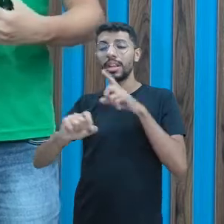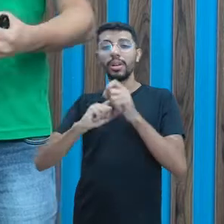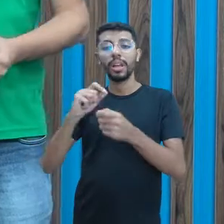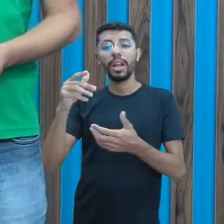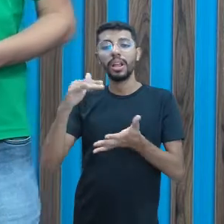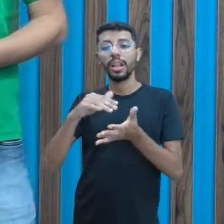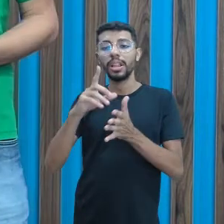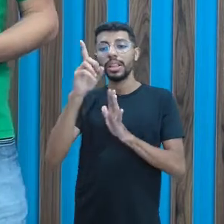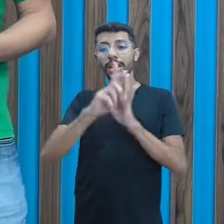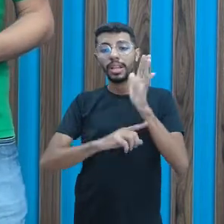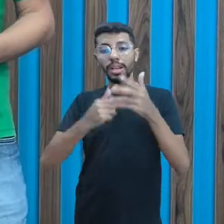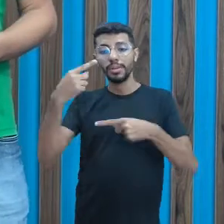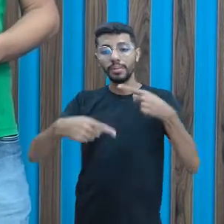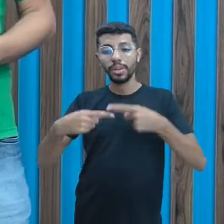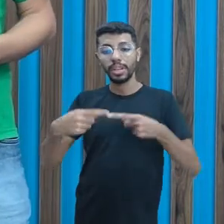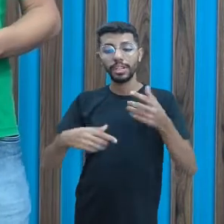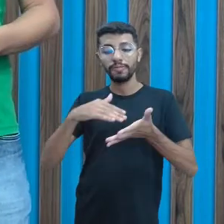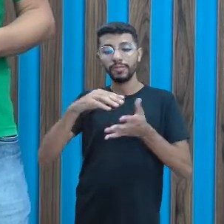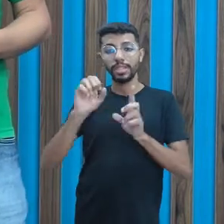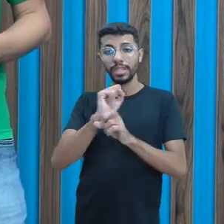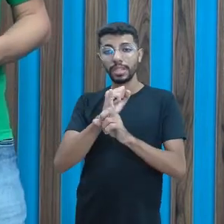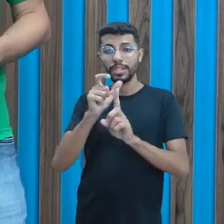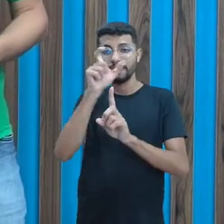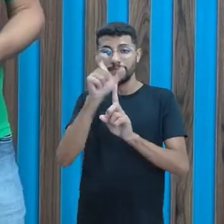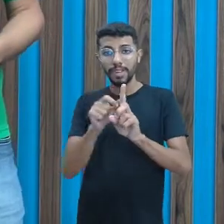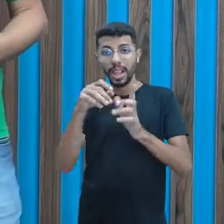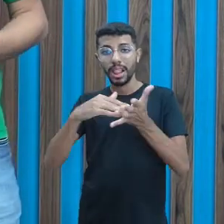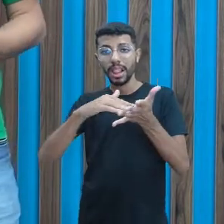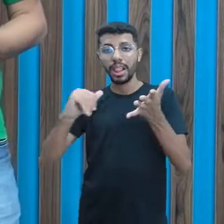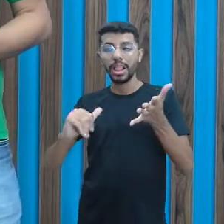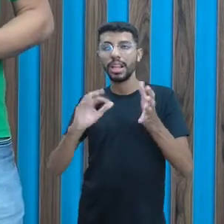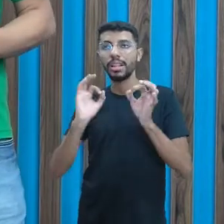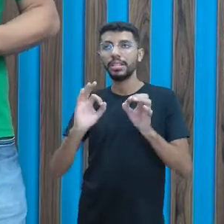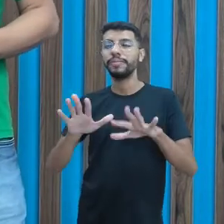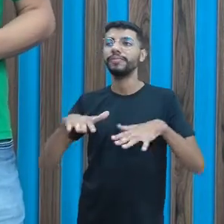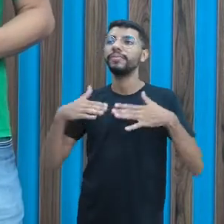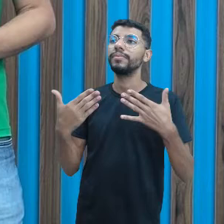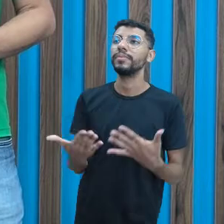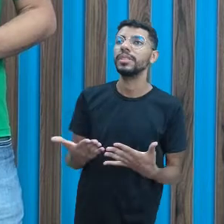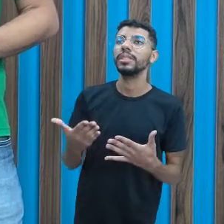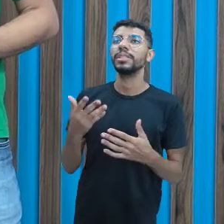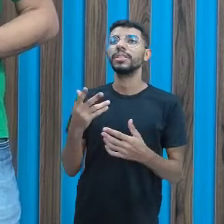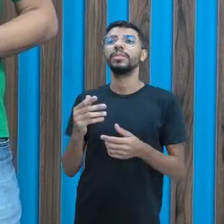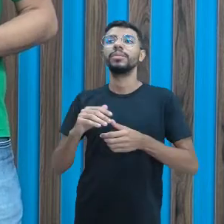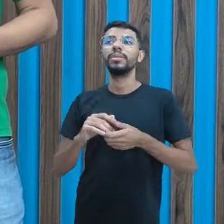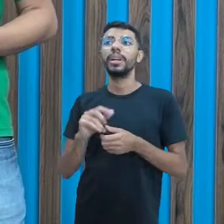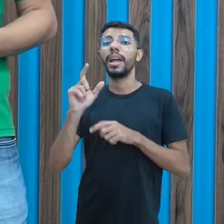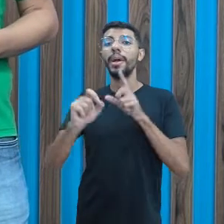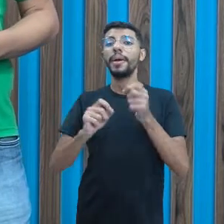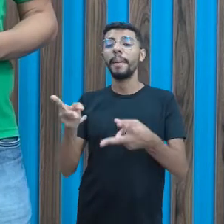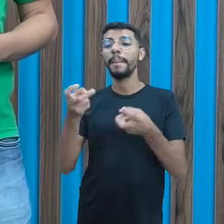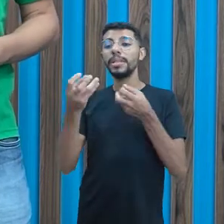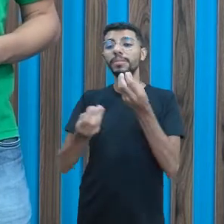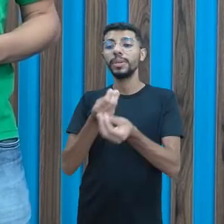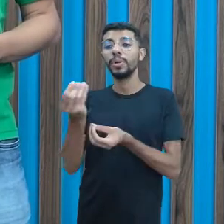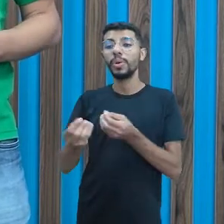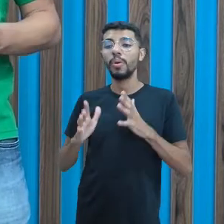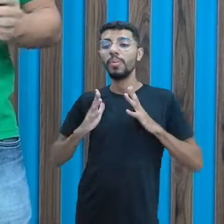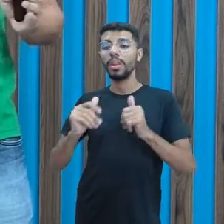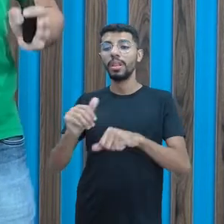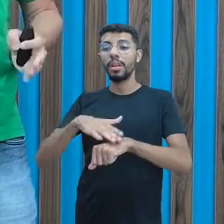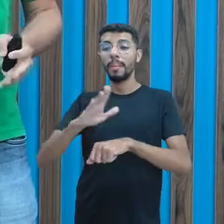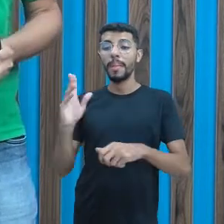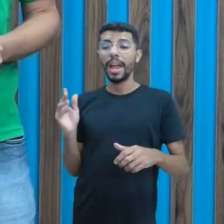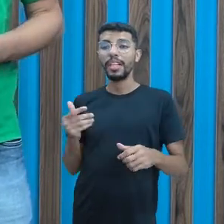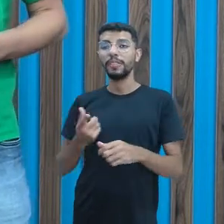civis da população brasileira, vai afirmar a censura. Então, é visto como o ato mais duro da ditadura.